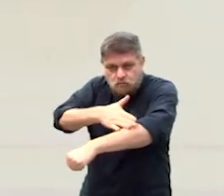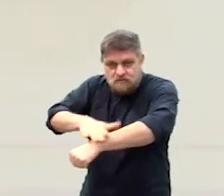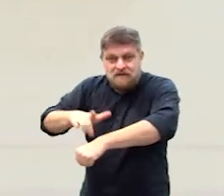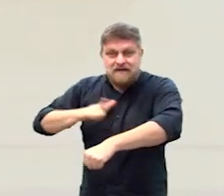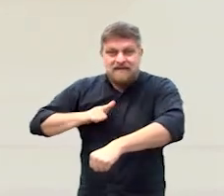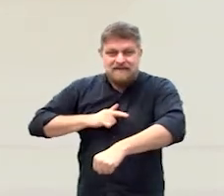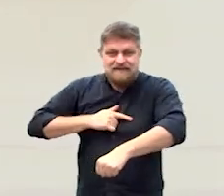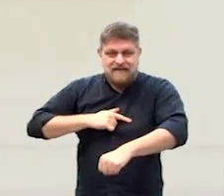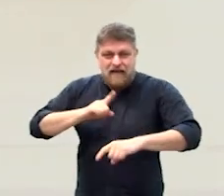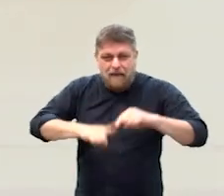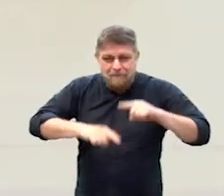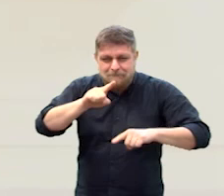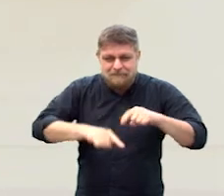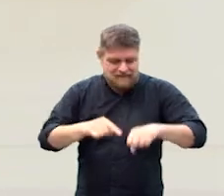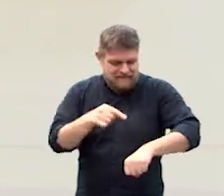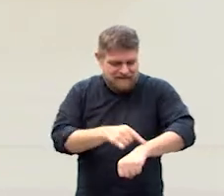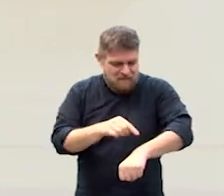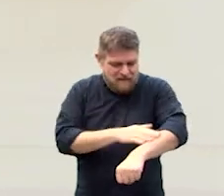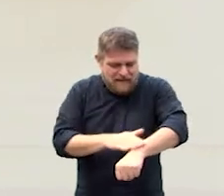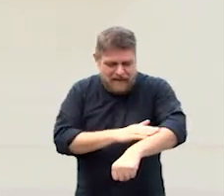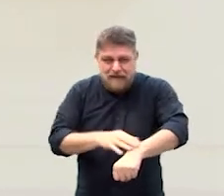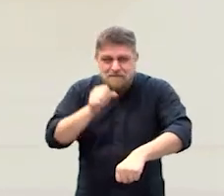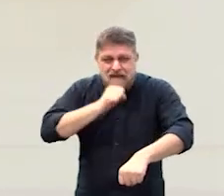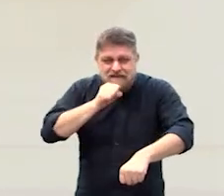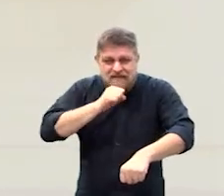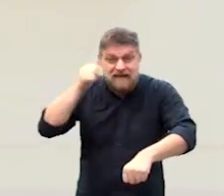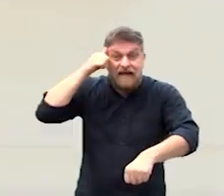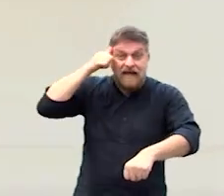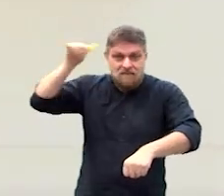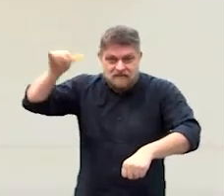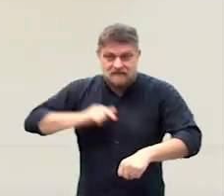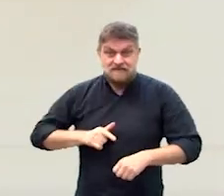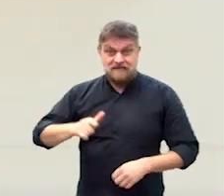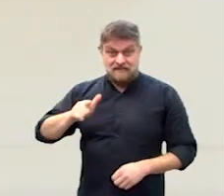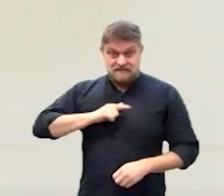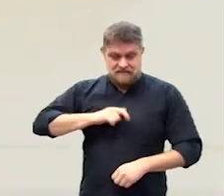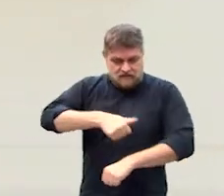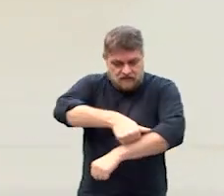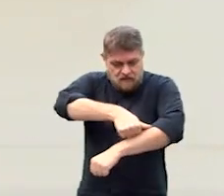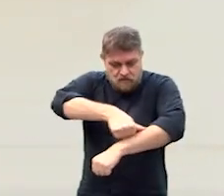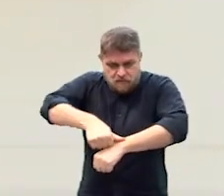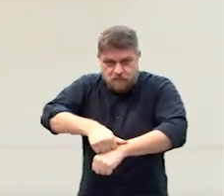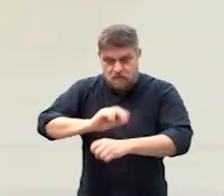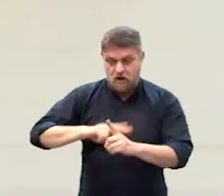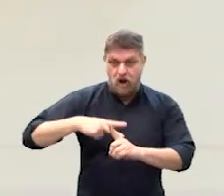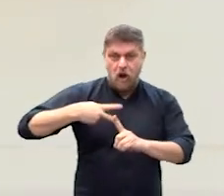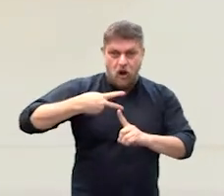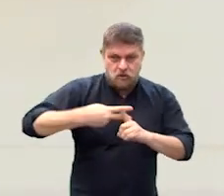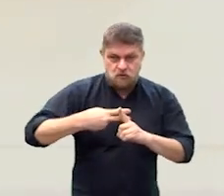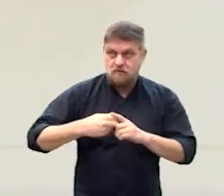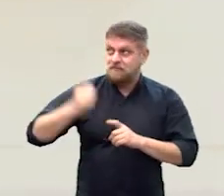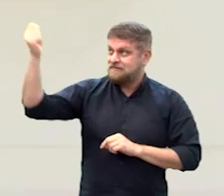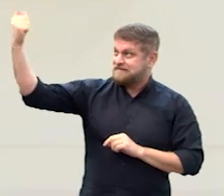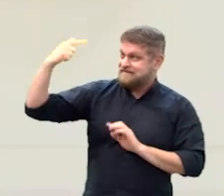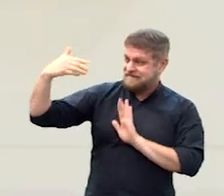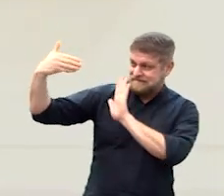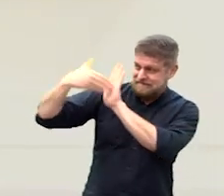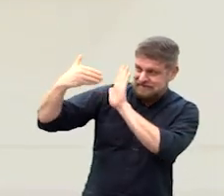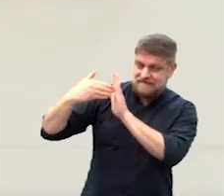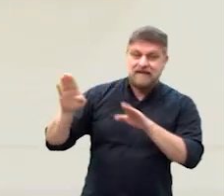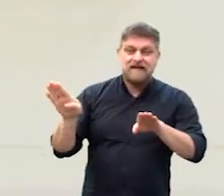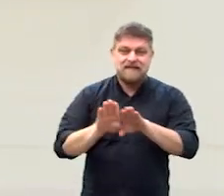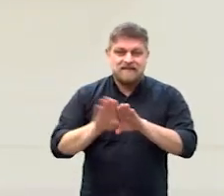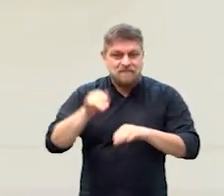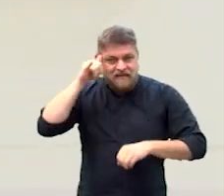produto que também venha com antioxidantes. Afinal de contas, se o seu protetor tiver antioxidantes, além de bloquear a radiação